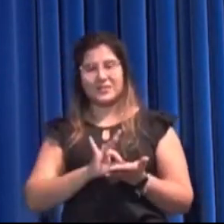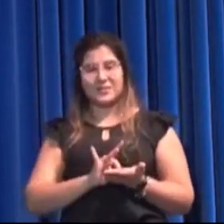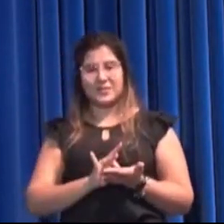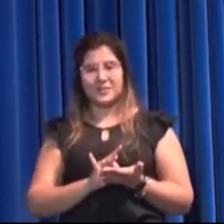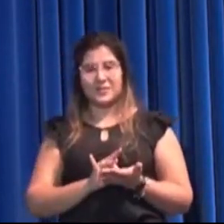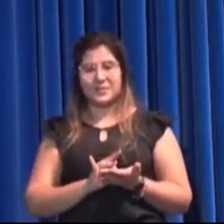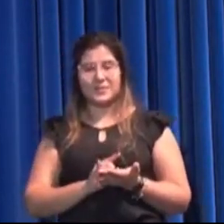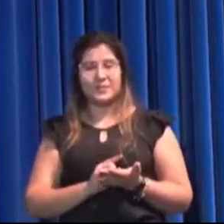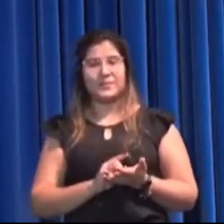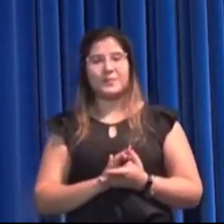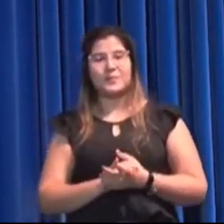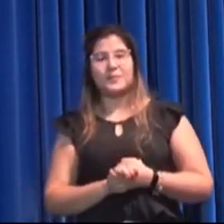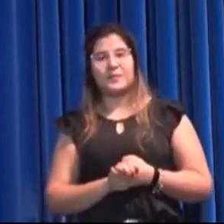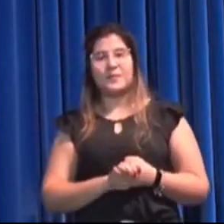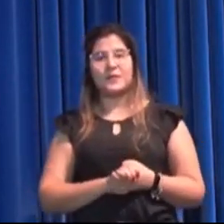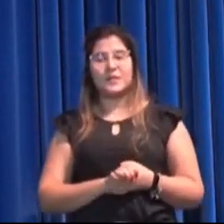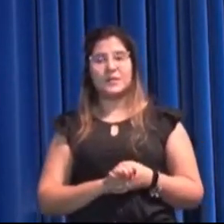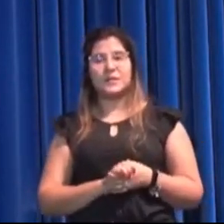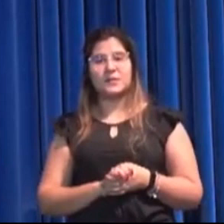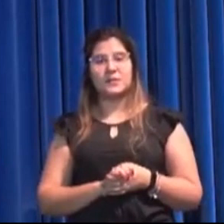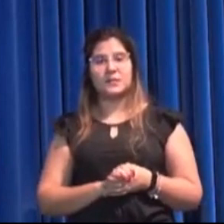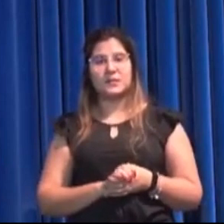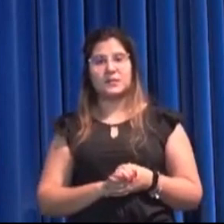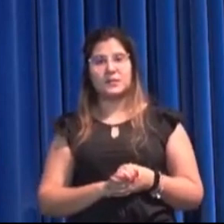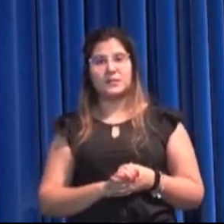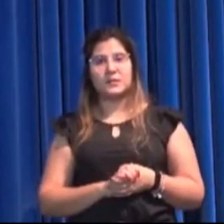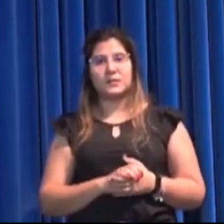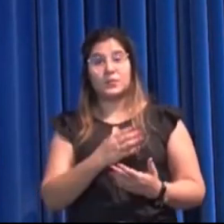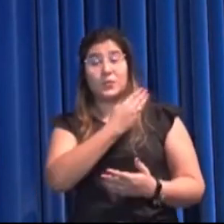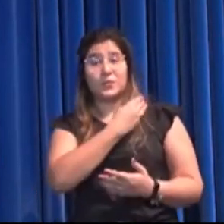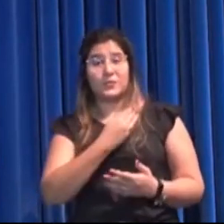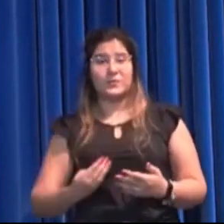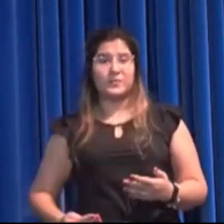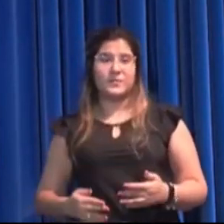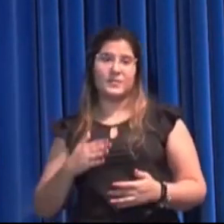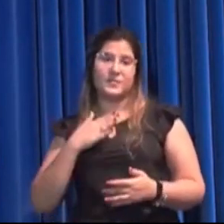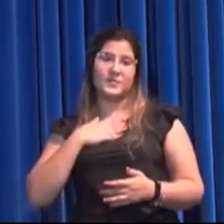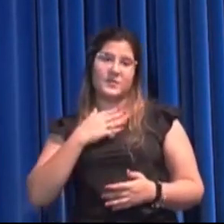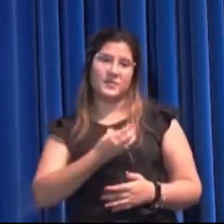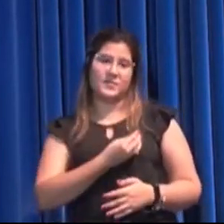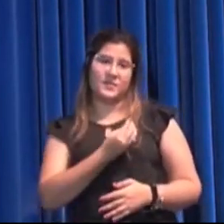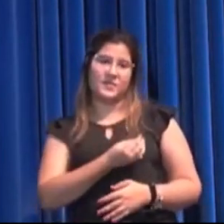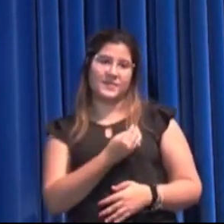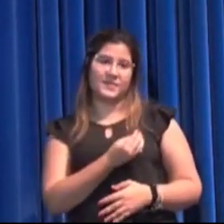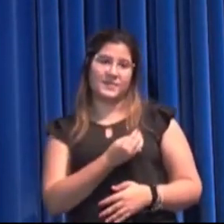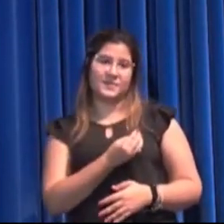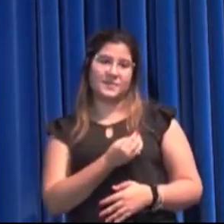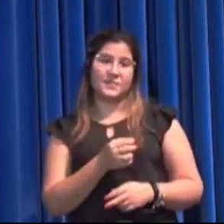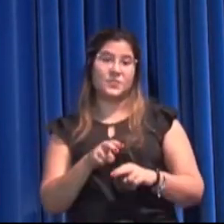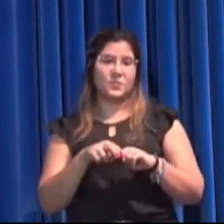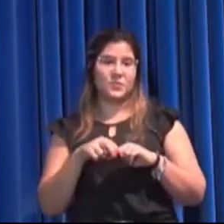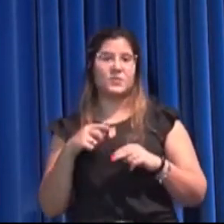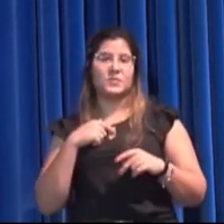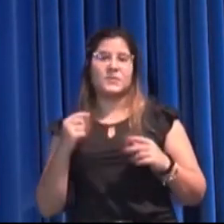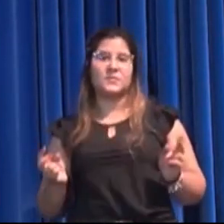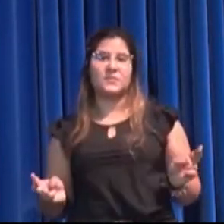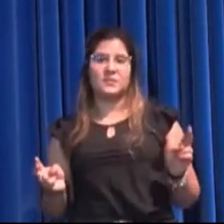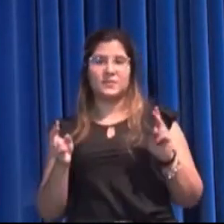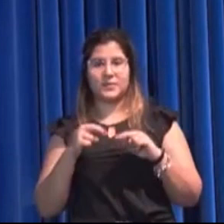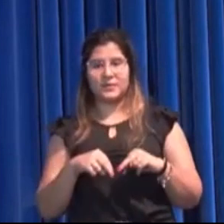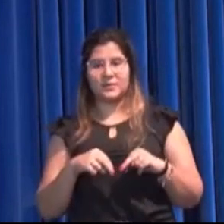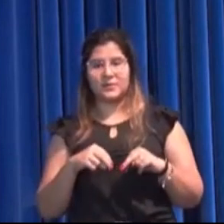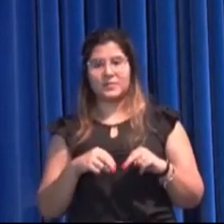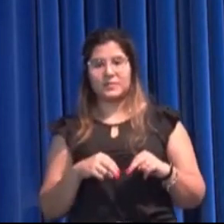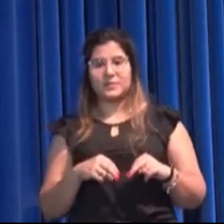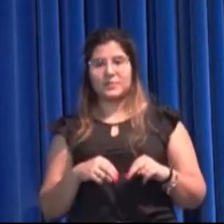Ele é o Senhor. Ele é o governo da minha vida. E por isso eu vou me humilhar. Porque eu reconheço